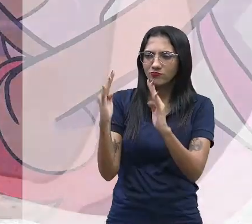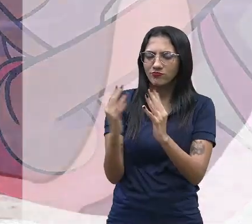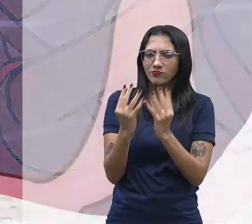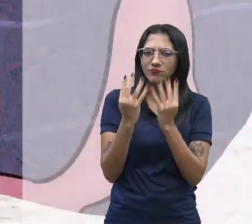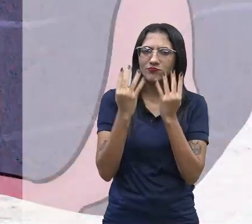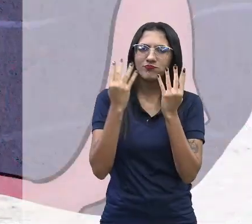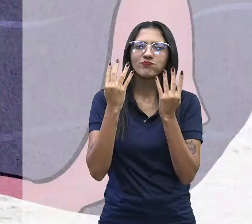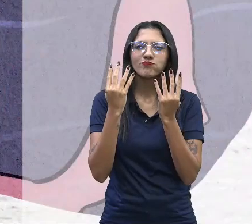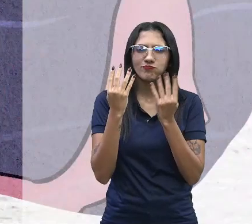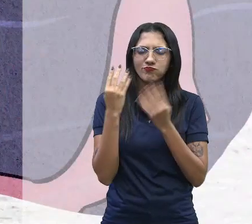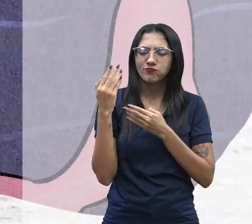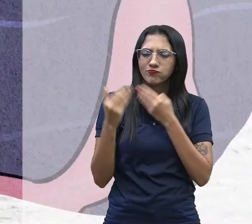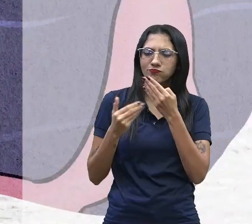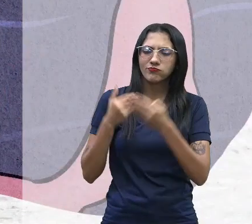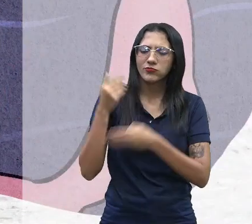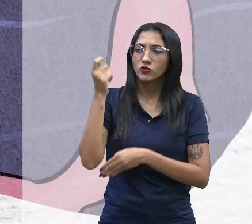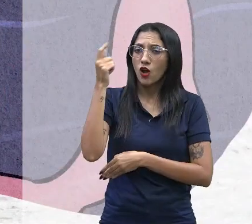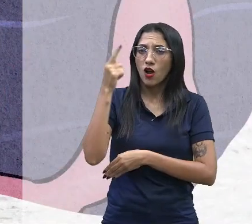ao amanhecer